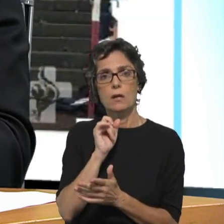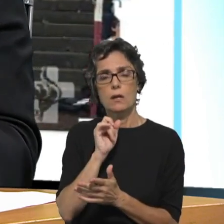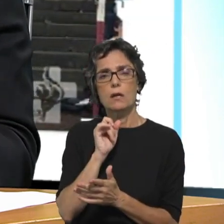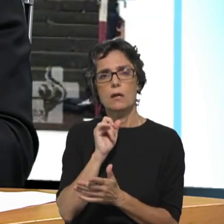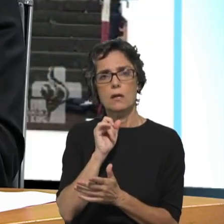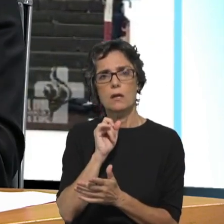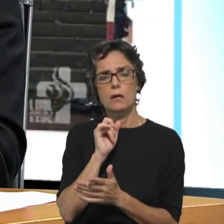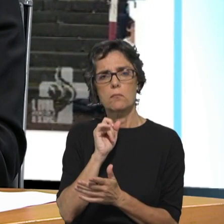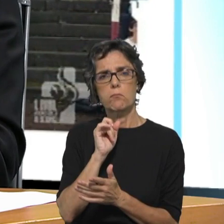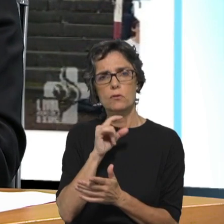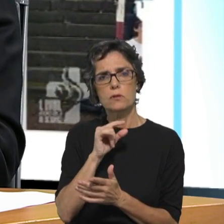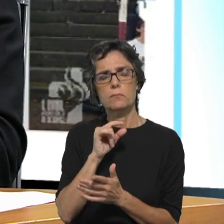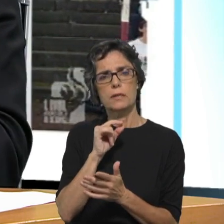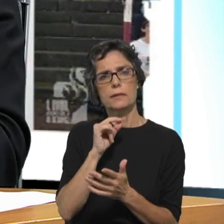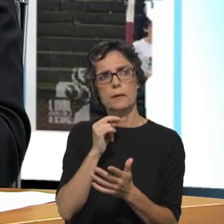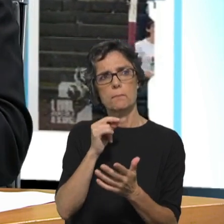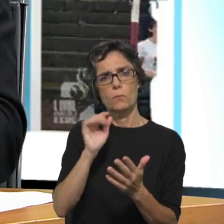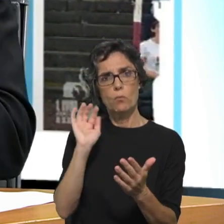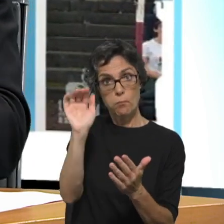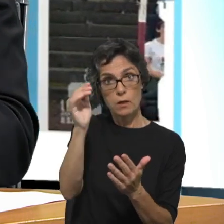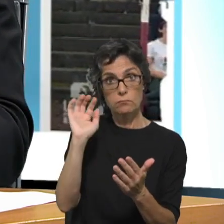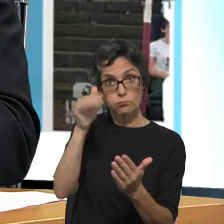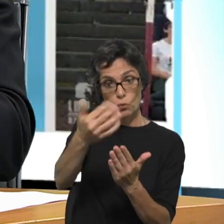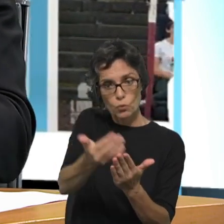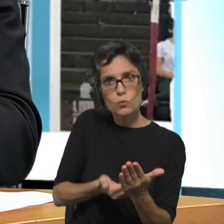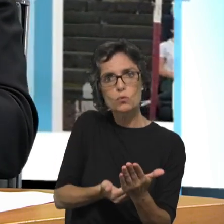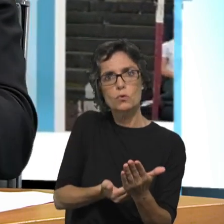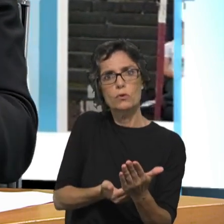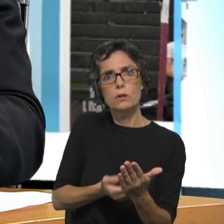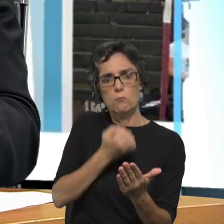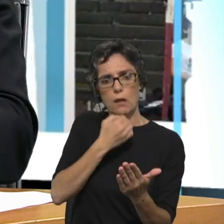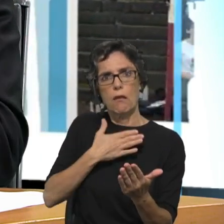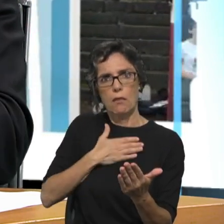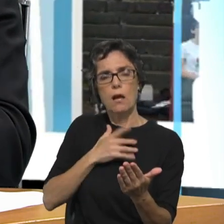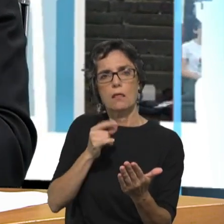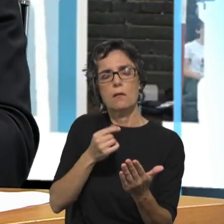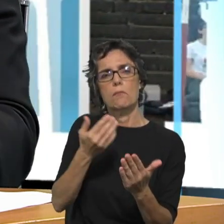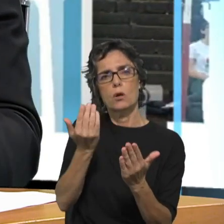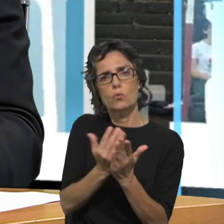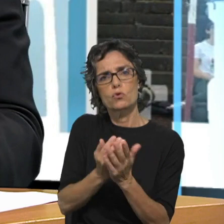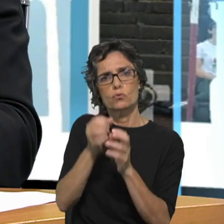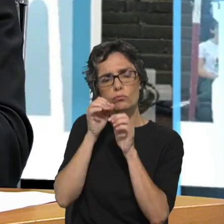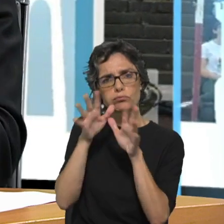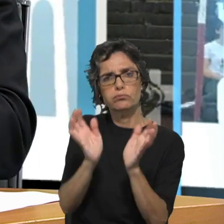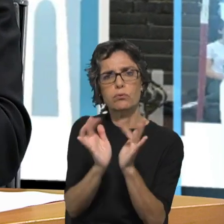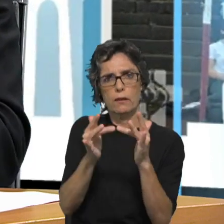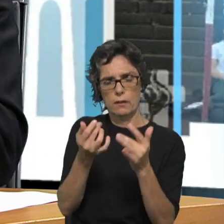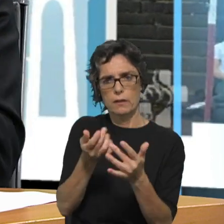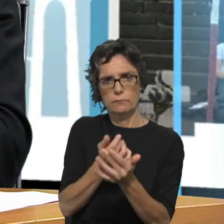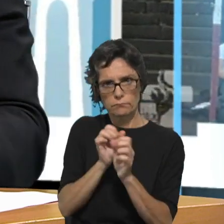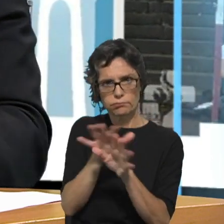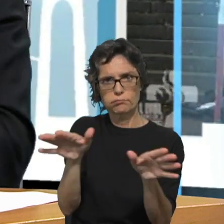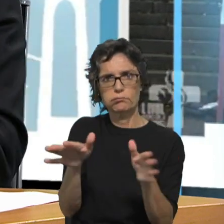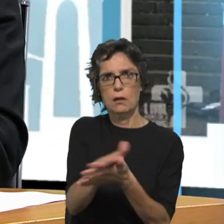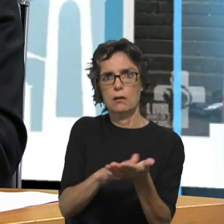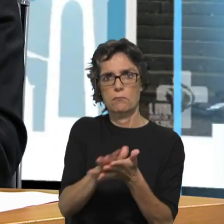estamos confortáveis com os resultados, porém, no fundo é um estudo que foi divulgado pela internet, a bases de dados de jovens,